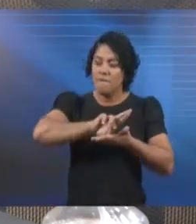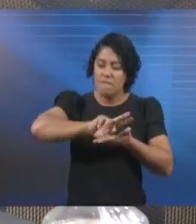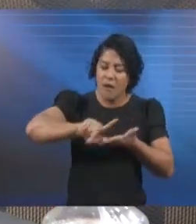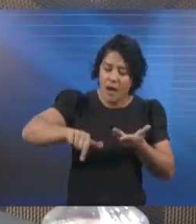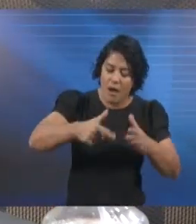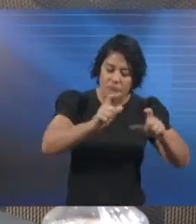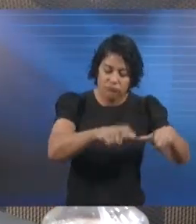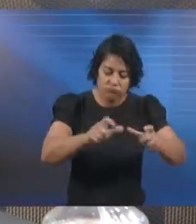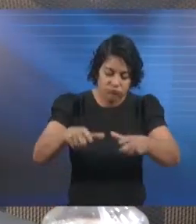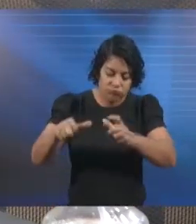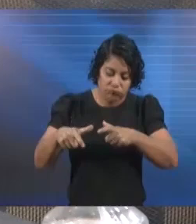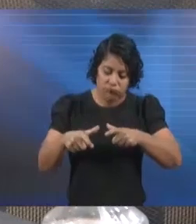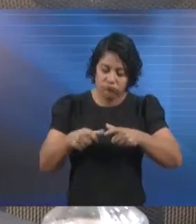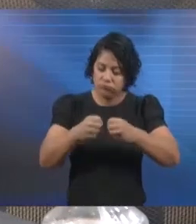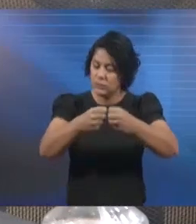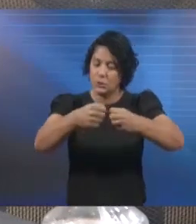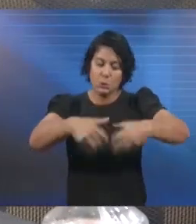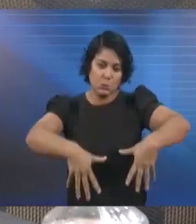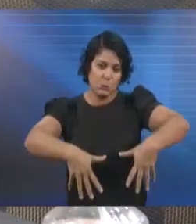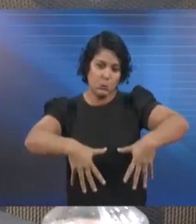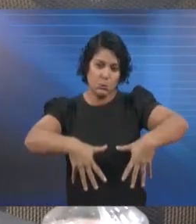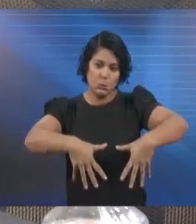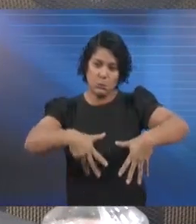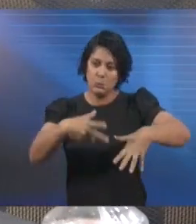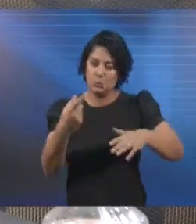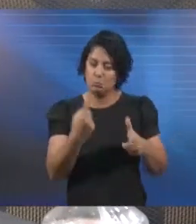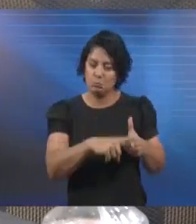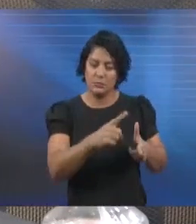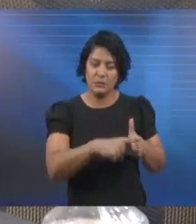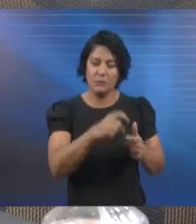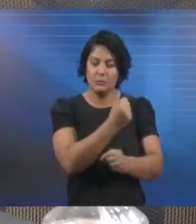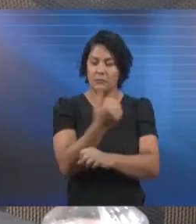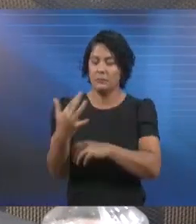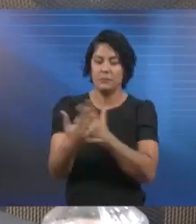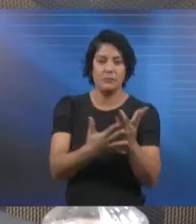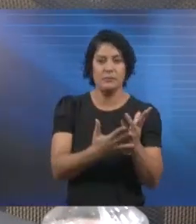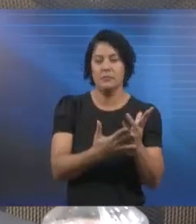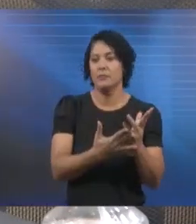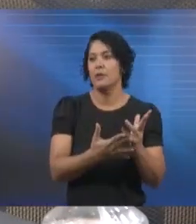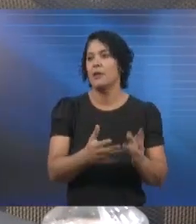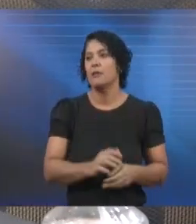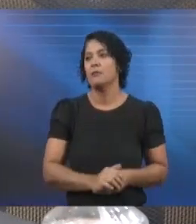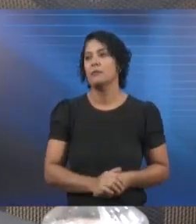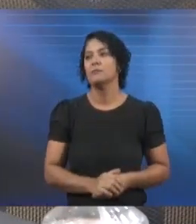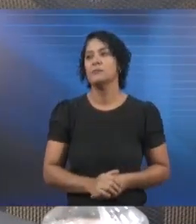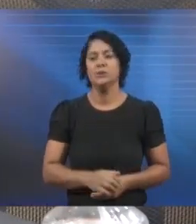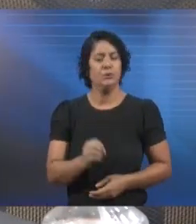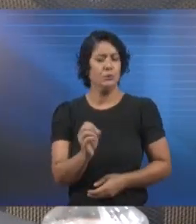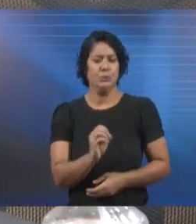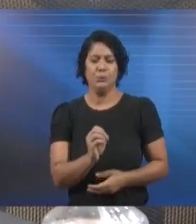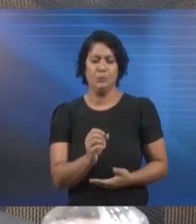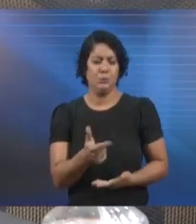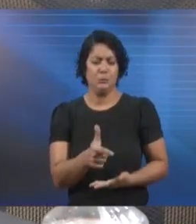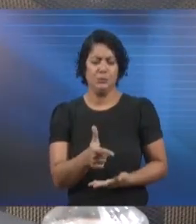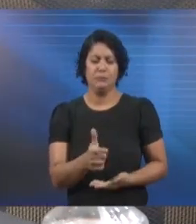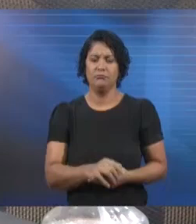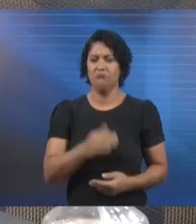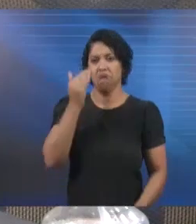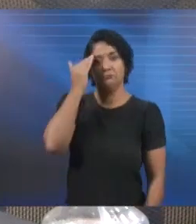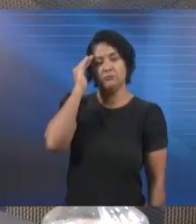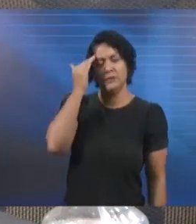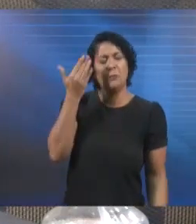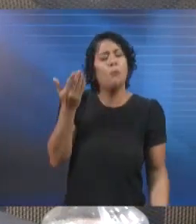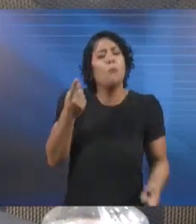outros locais sem prejuízo e sem impacto ambiental nenhum relato de impacto ambiental então a gente não entende